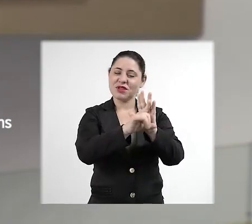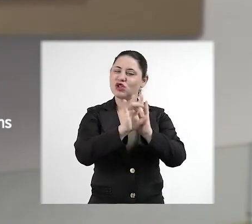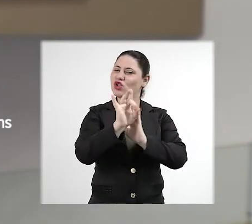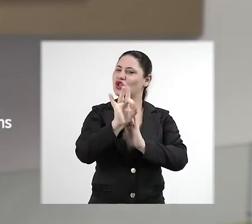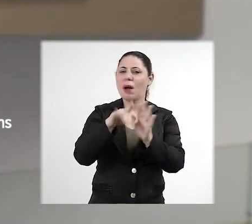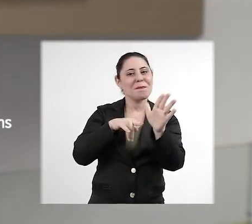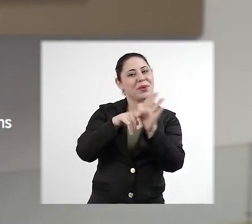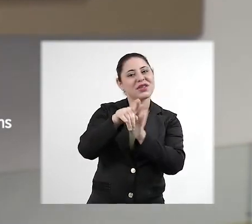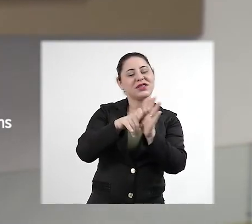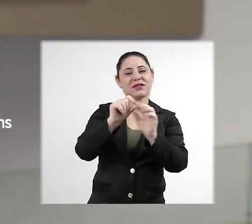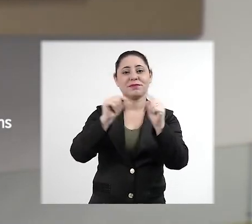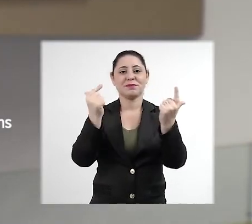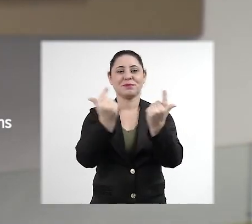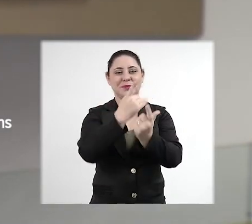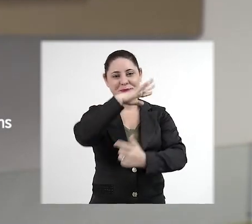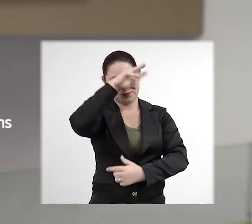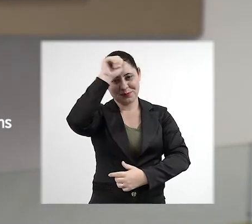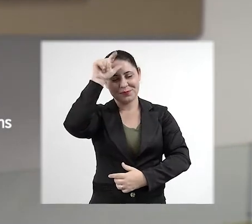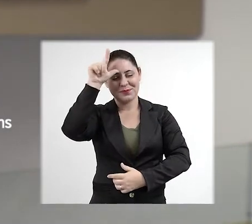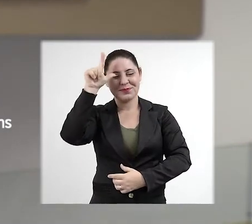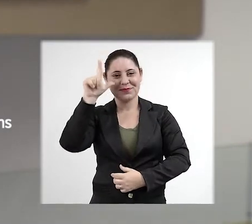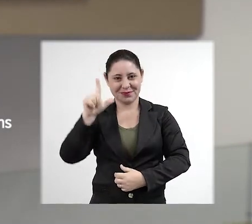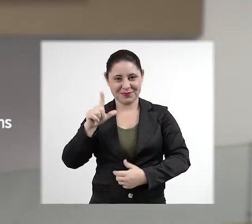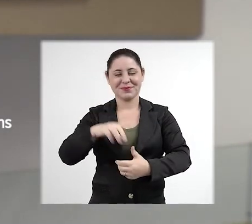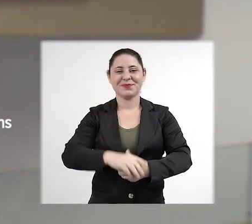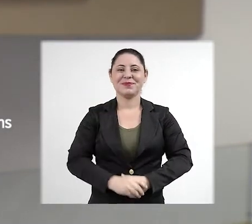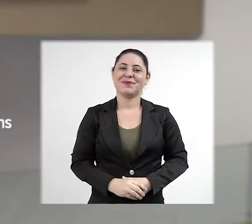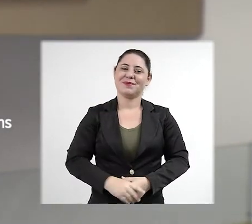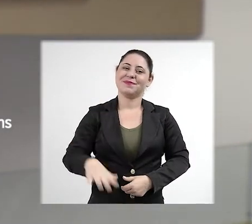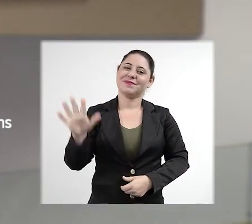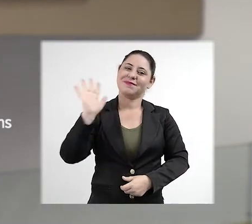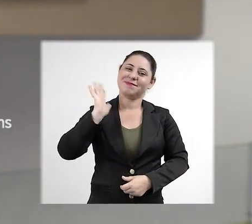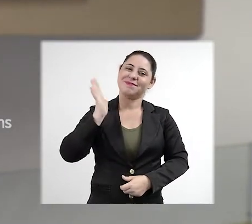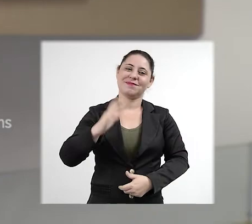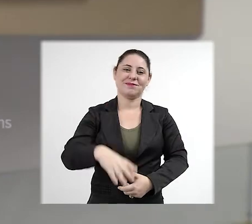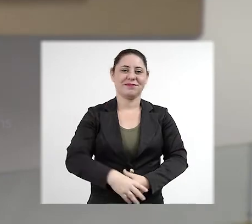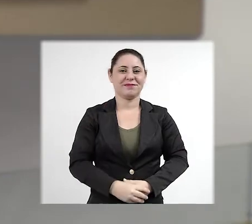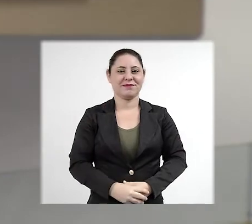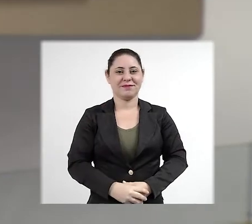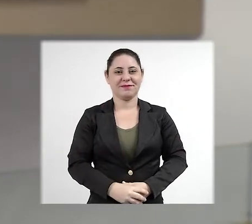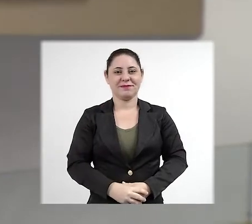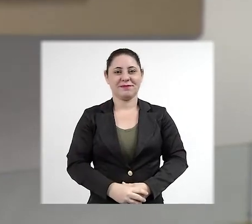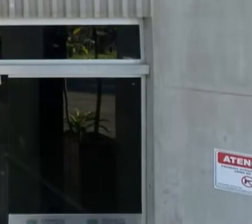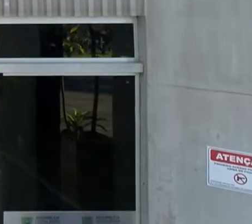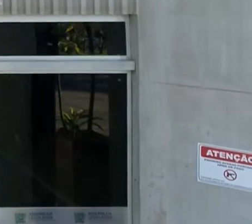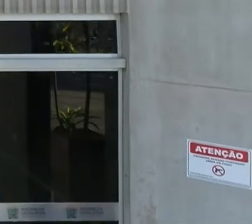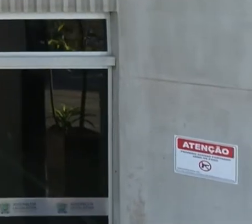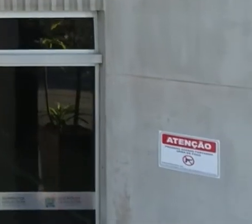Leis. Basta pesquisar por Assembleia Legislativa de Mato Grosso do Sul. Até mais!